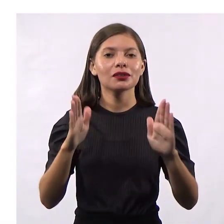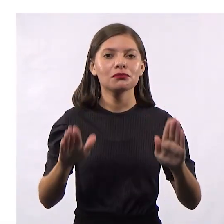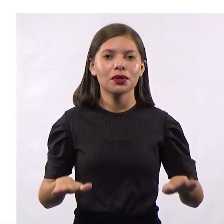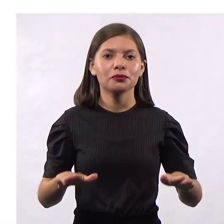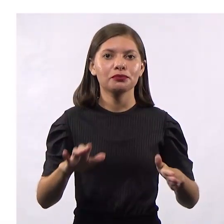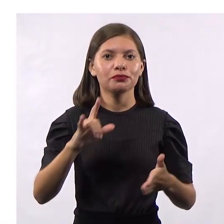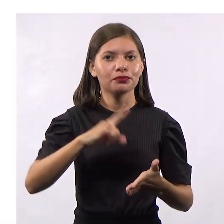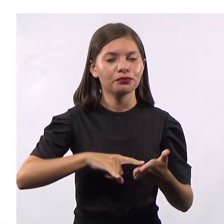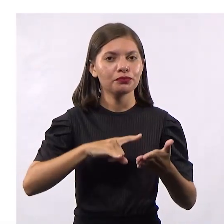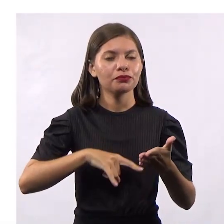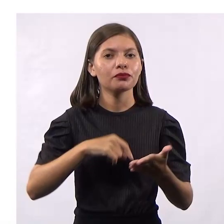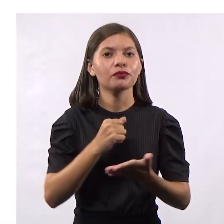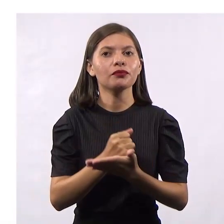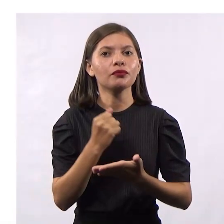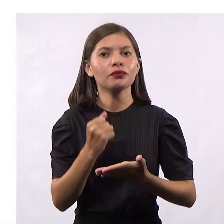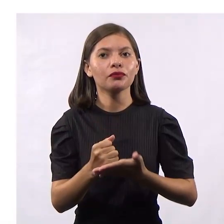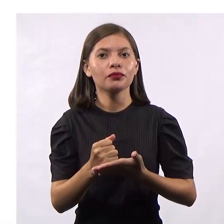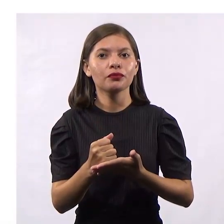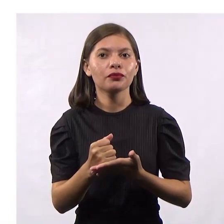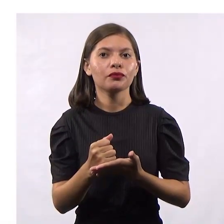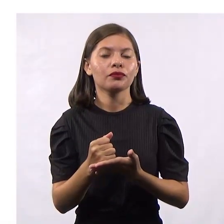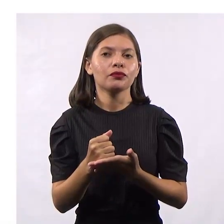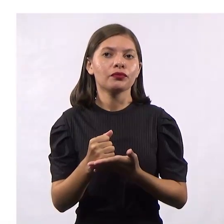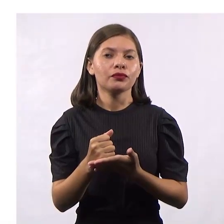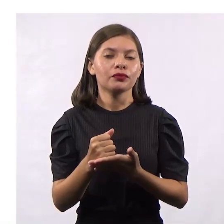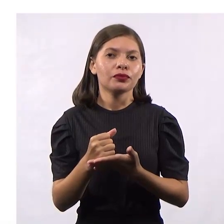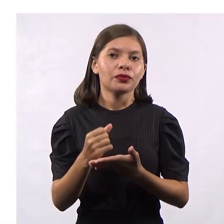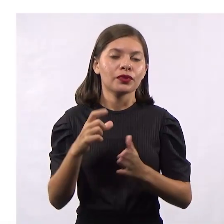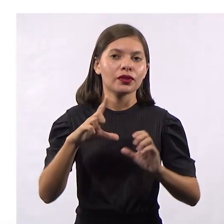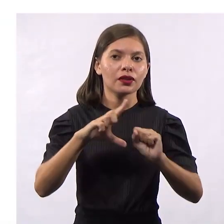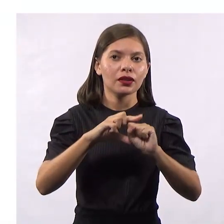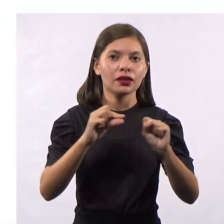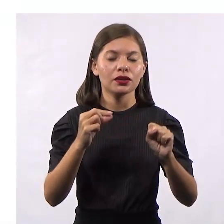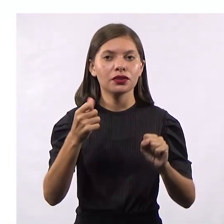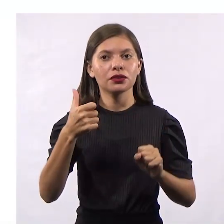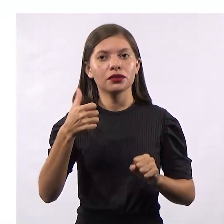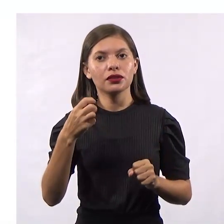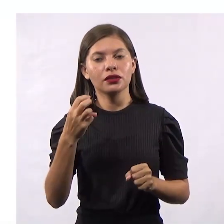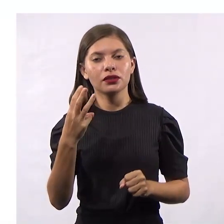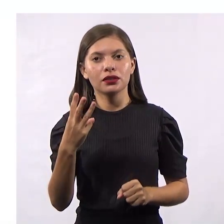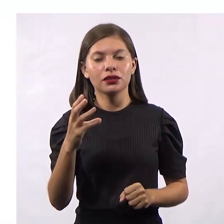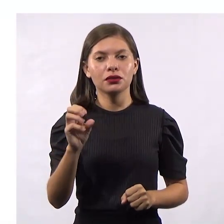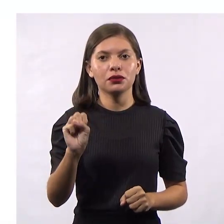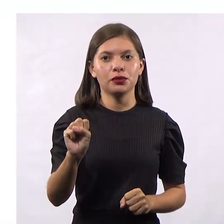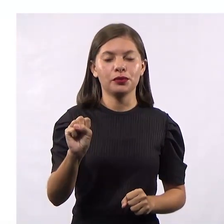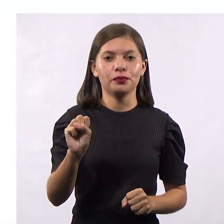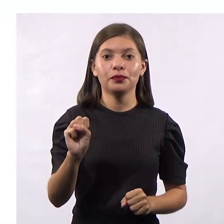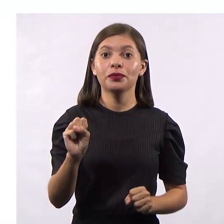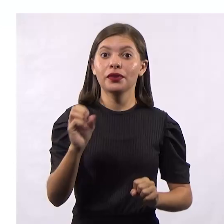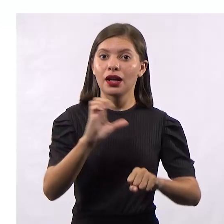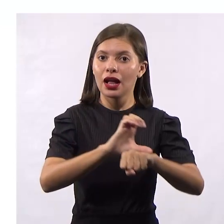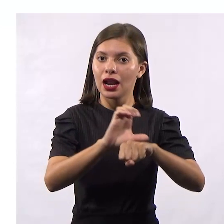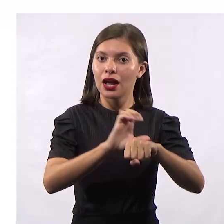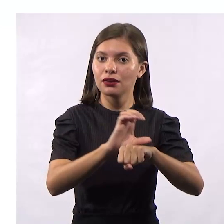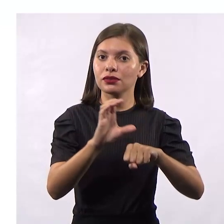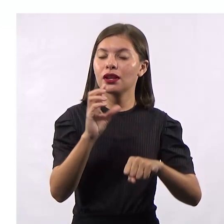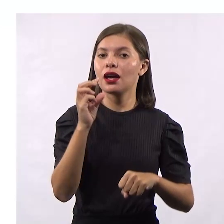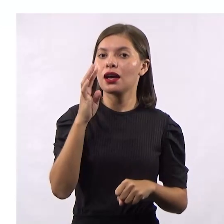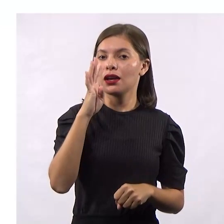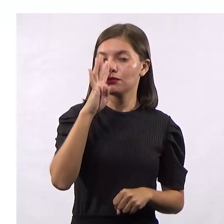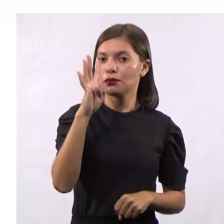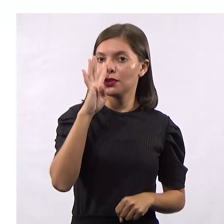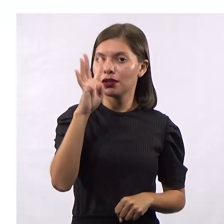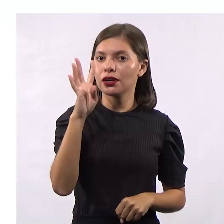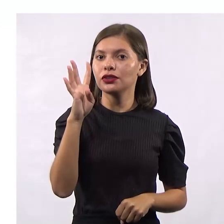no 138, pode ser tanto um ato unilateral da administração, lembra a cláusula